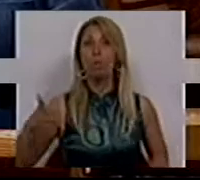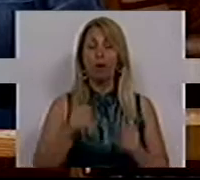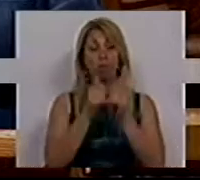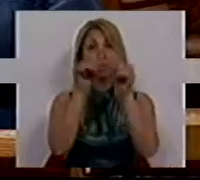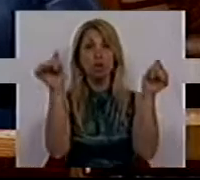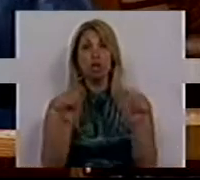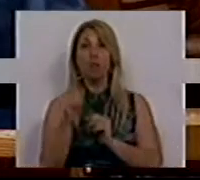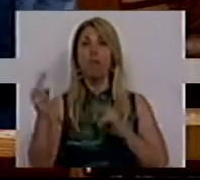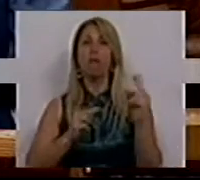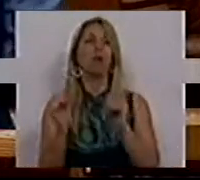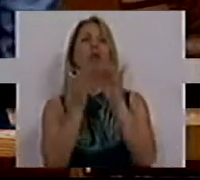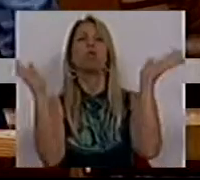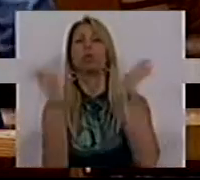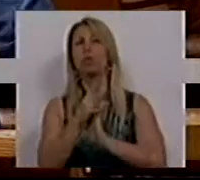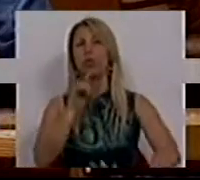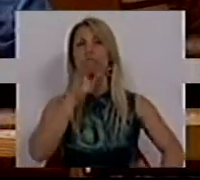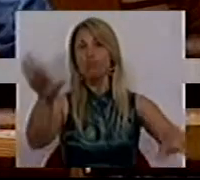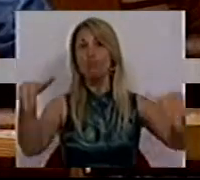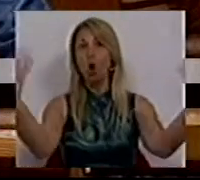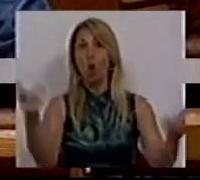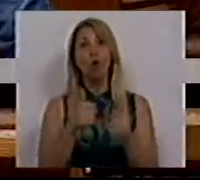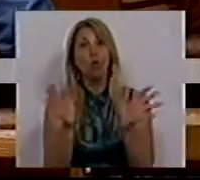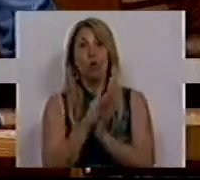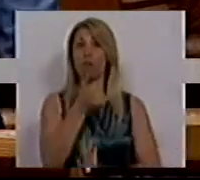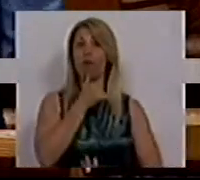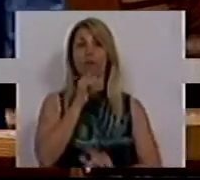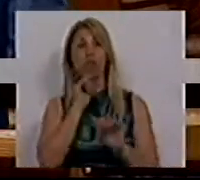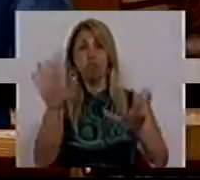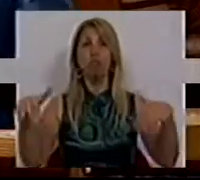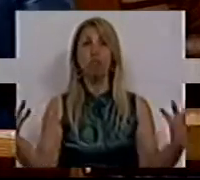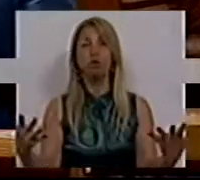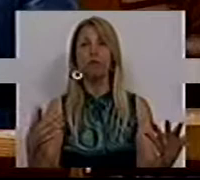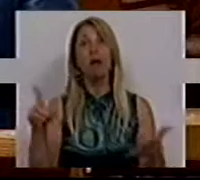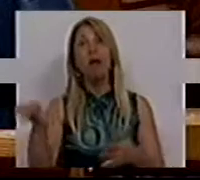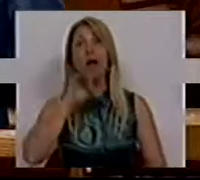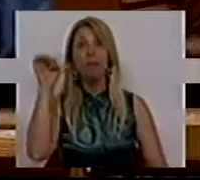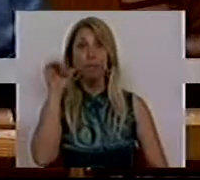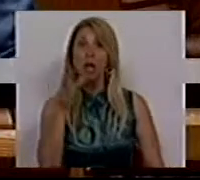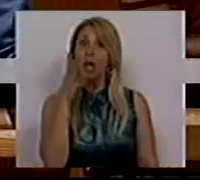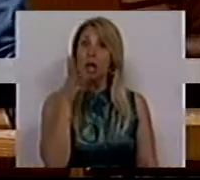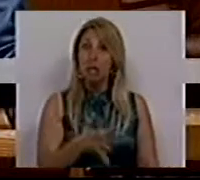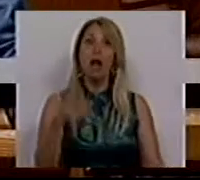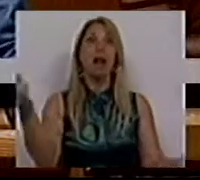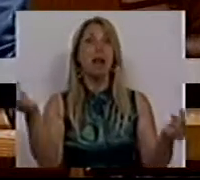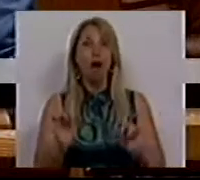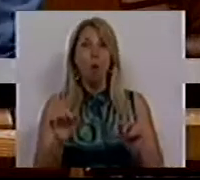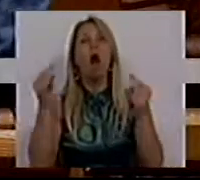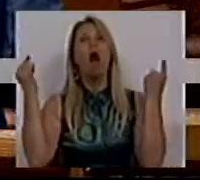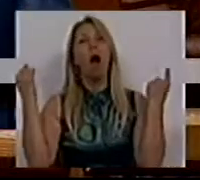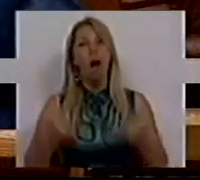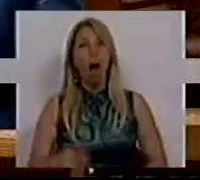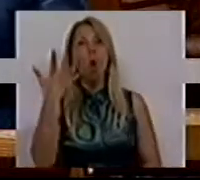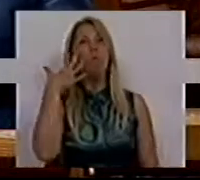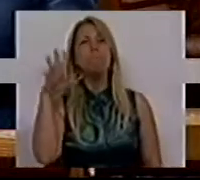tudo foi possível, tudo tem sido possível. E sempre que nos disseram que não, que havia uma mão forte que